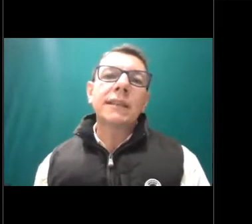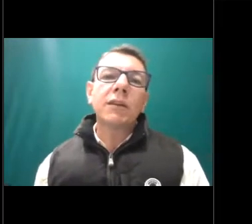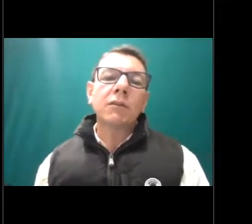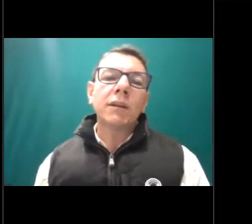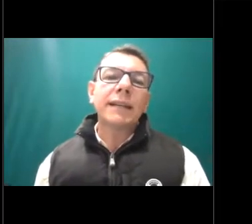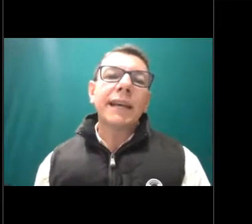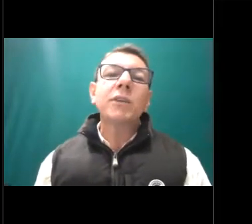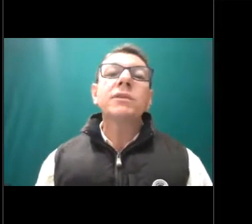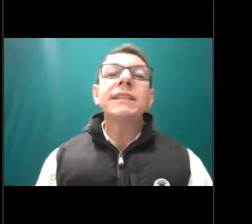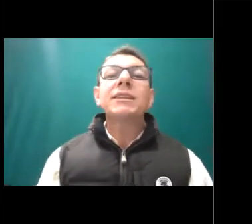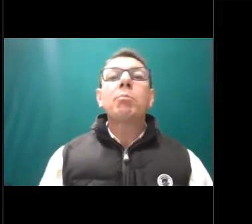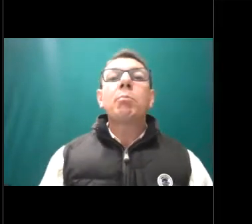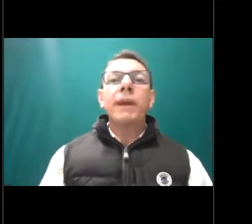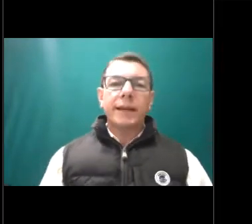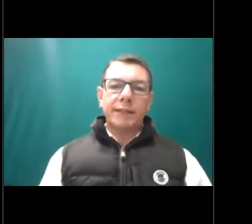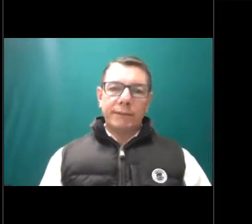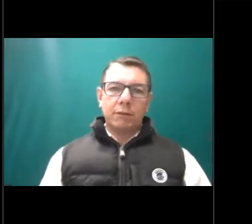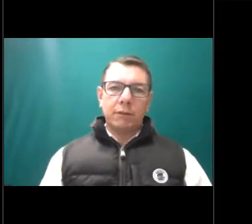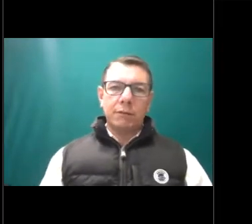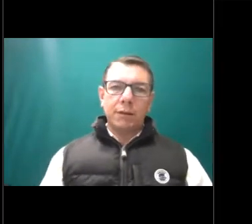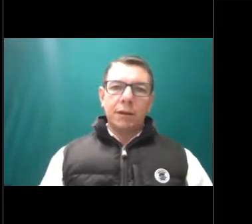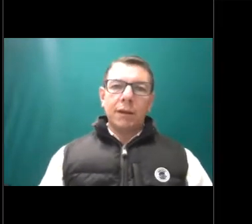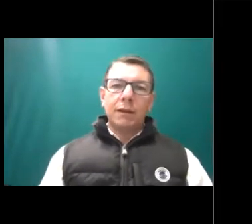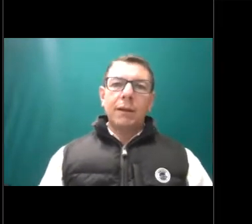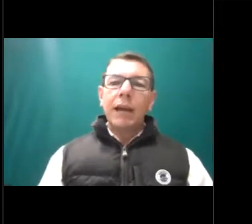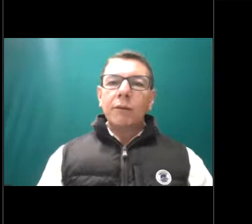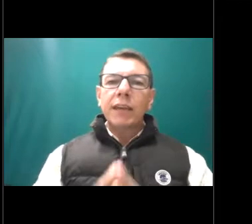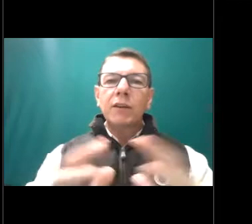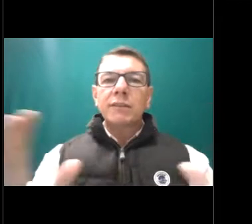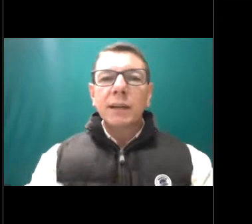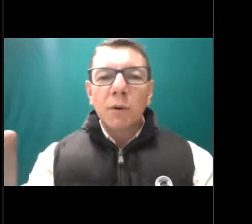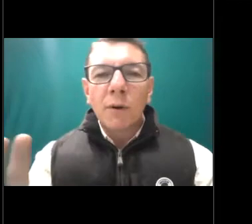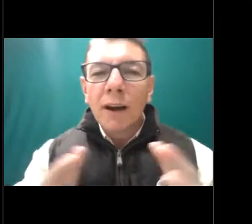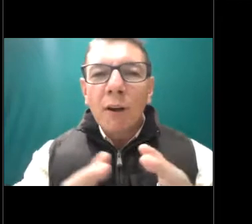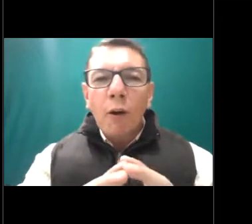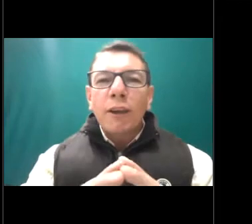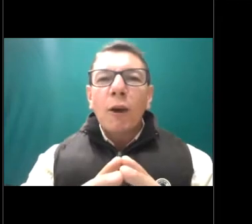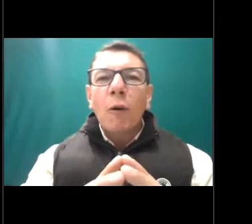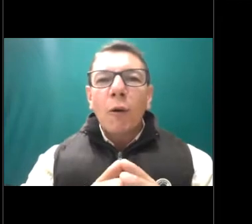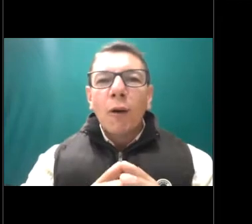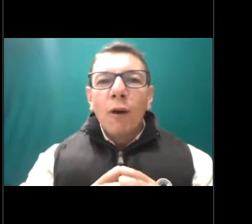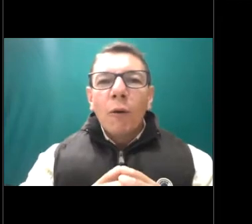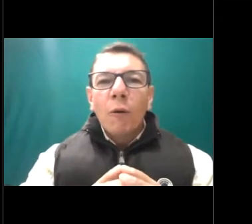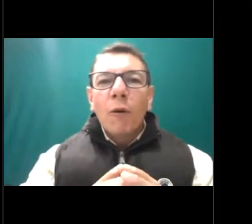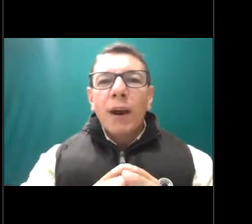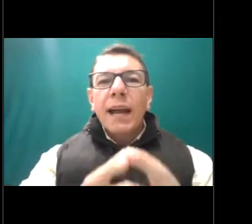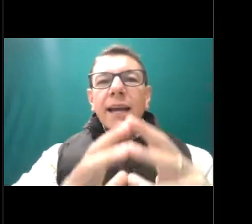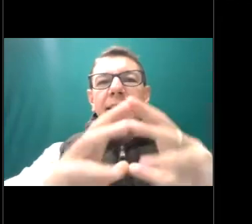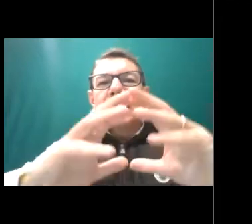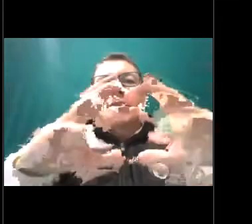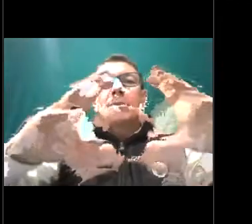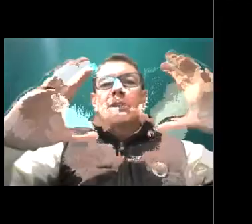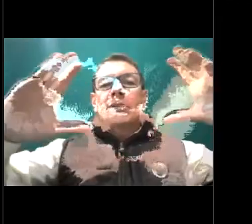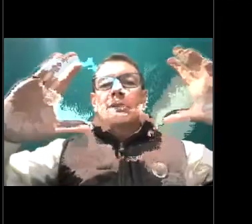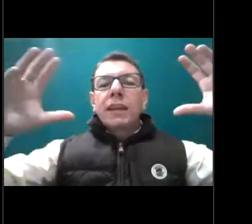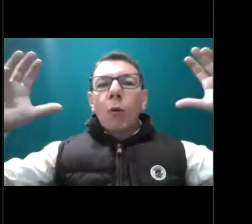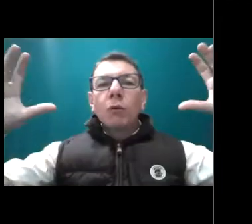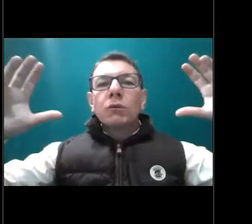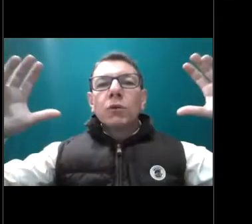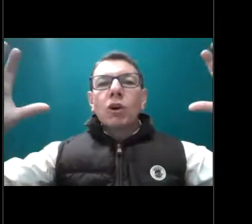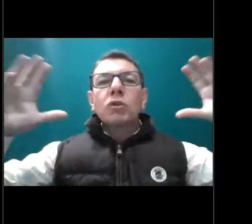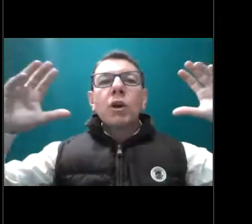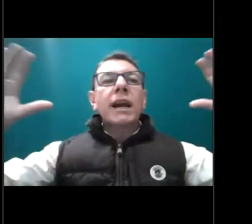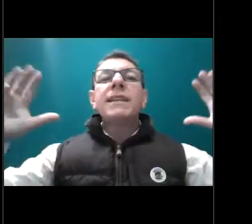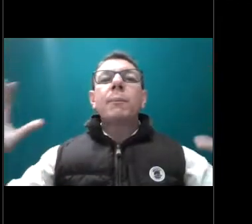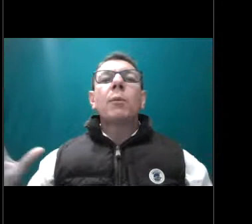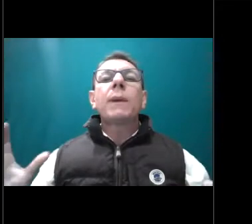da gente utilizar inoculante? É reduzir as perdas, pessoal. Né? O que nós estamos... Qual que é o grande... Vamos dizer, o que é